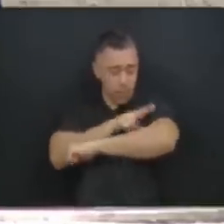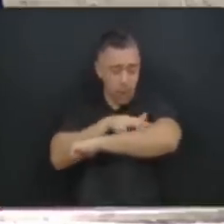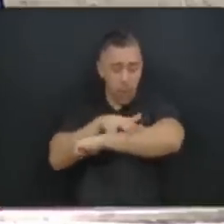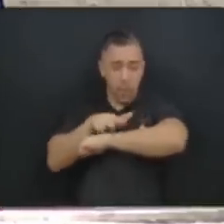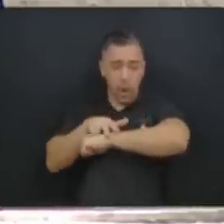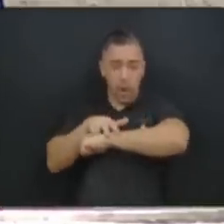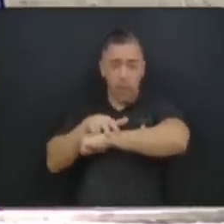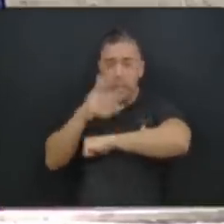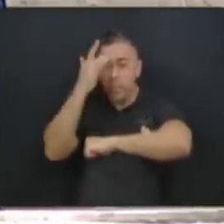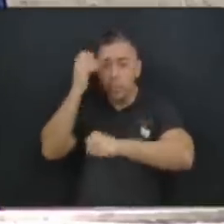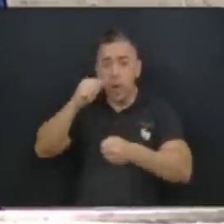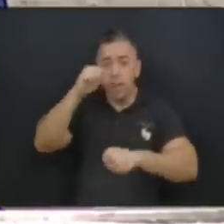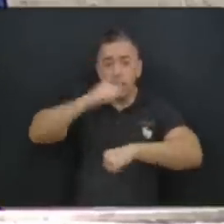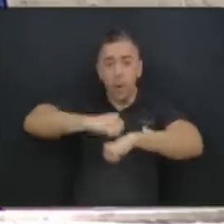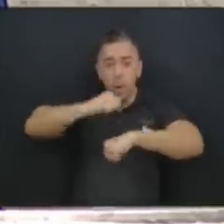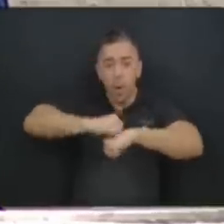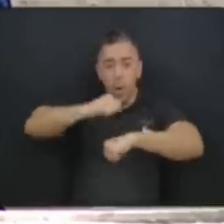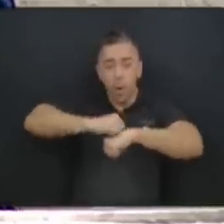os pobres